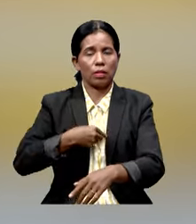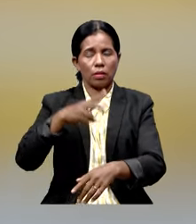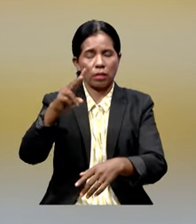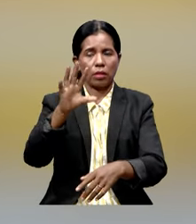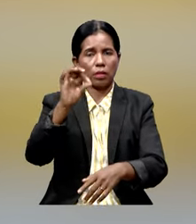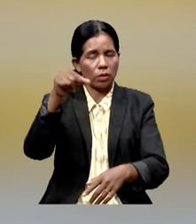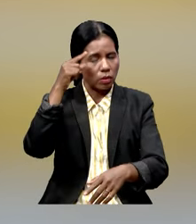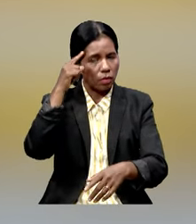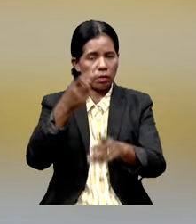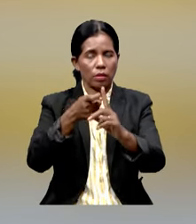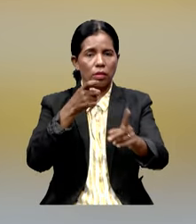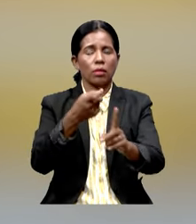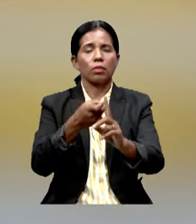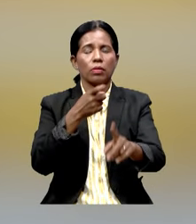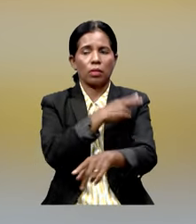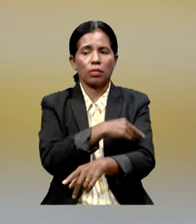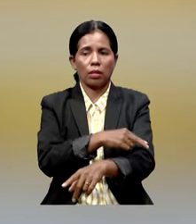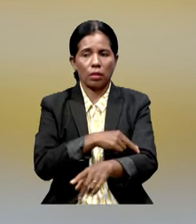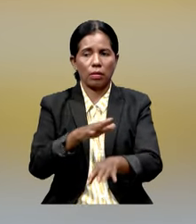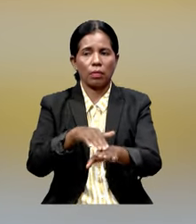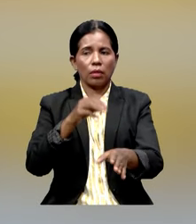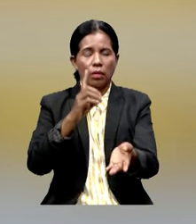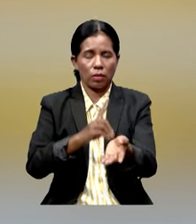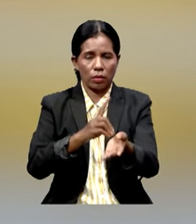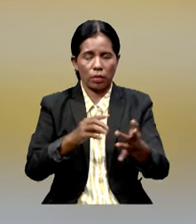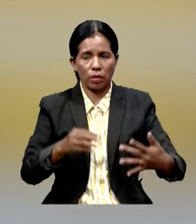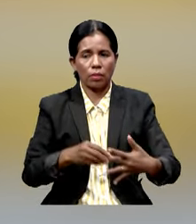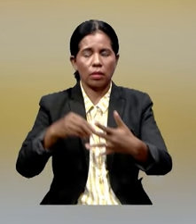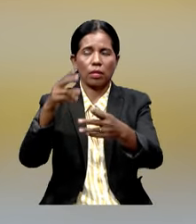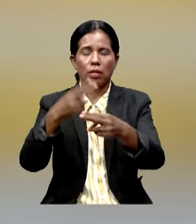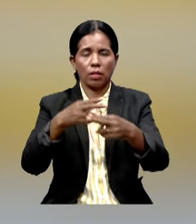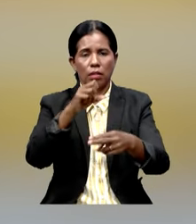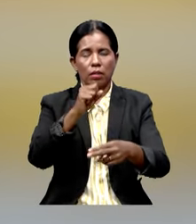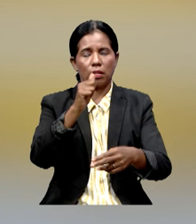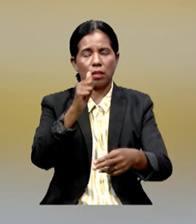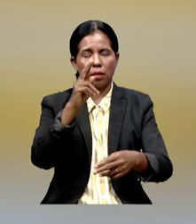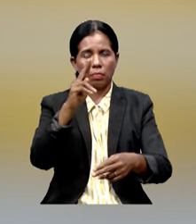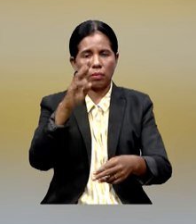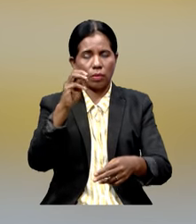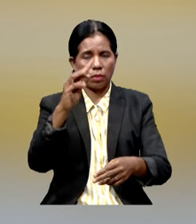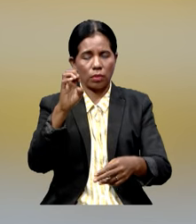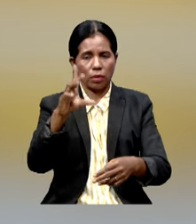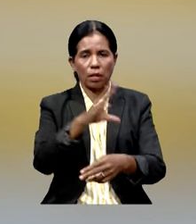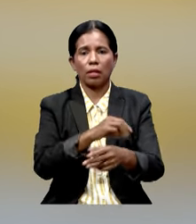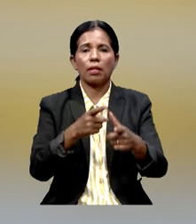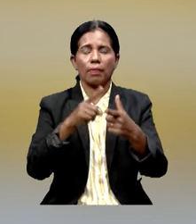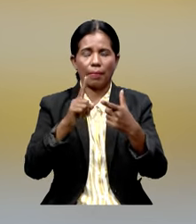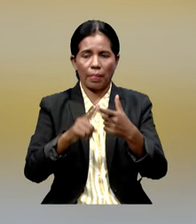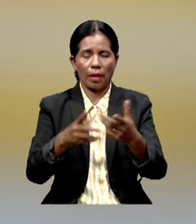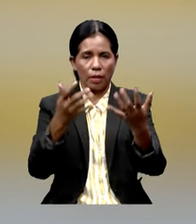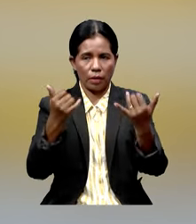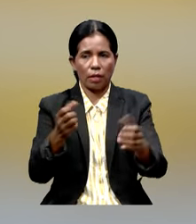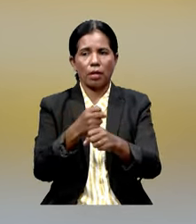governo Lihusi Hospital Nacional, contrata médico especialista Honaran Samuel Alessandro Gonzalez Morales, na Bedadão,